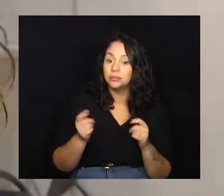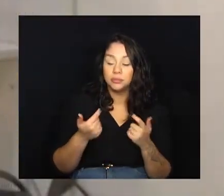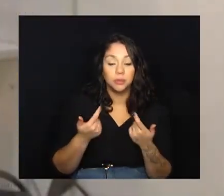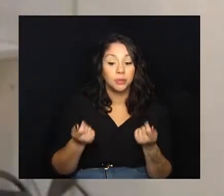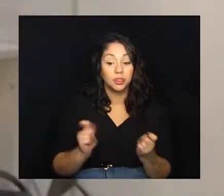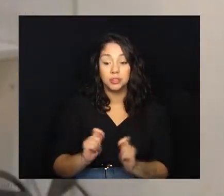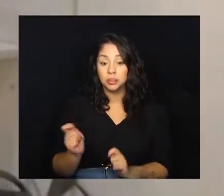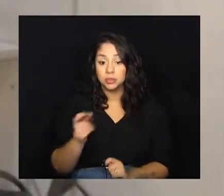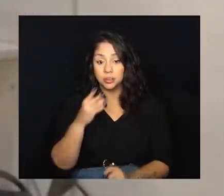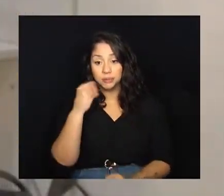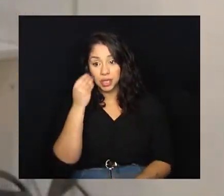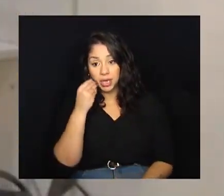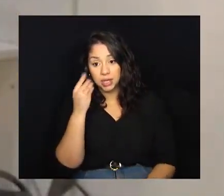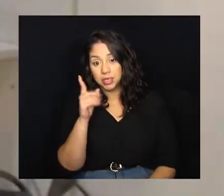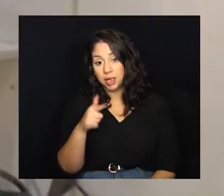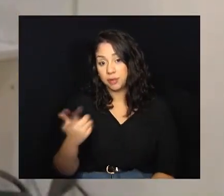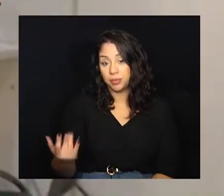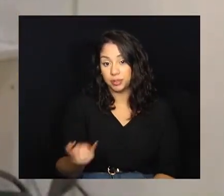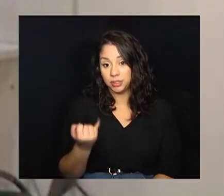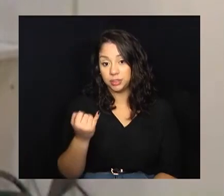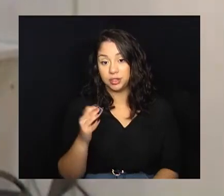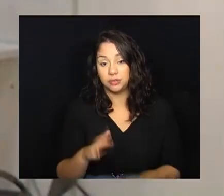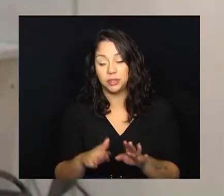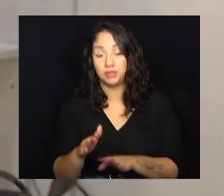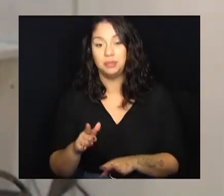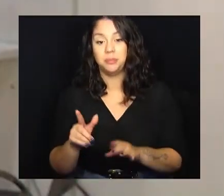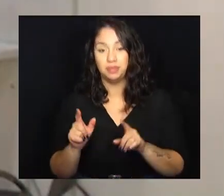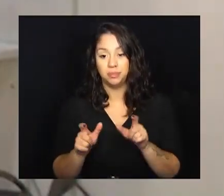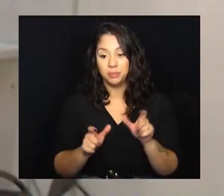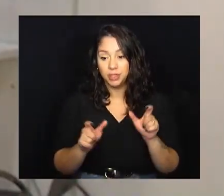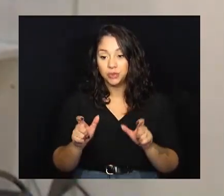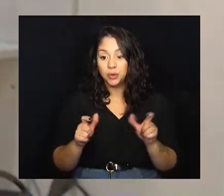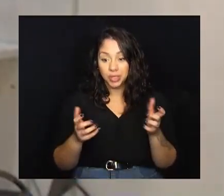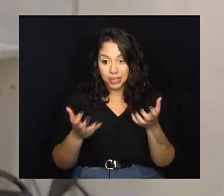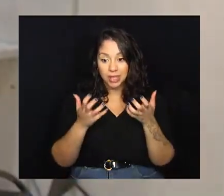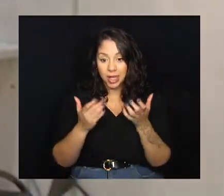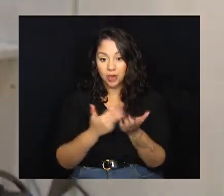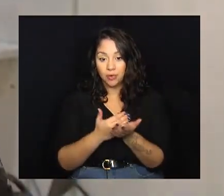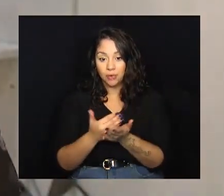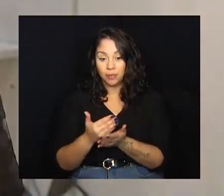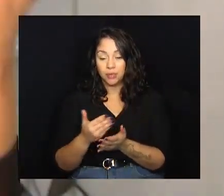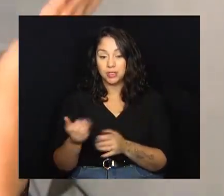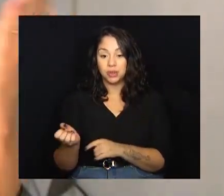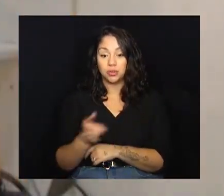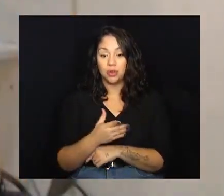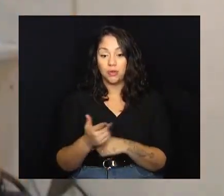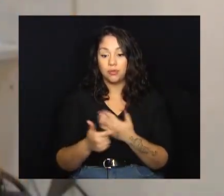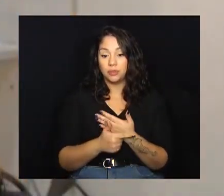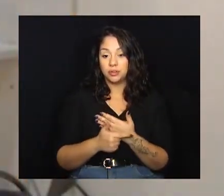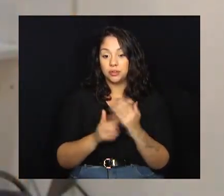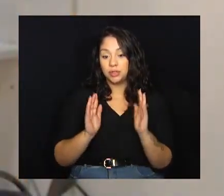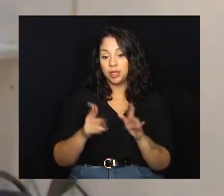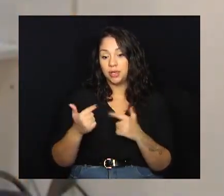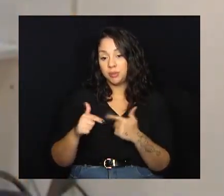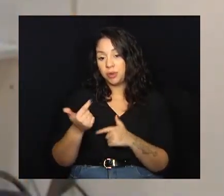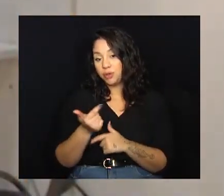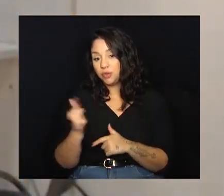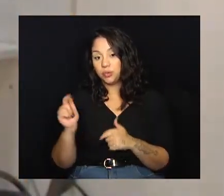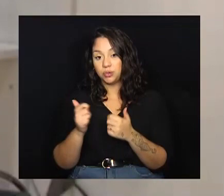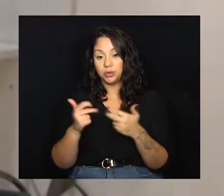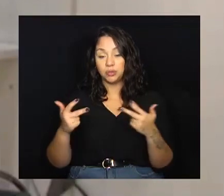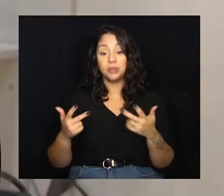que é importante tá então às vezes a pessoa ela quer iniciar numa nova opção já trabalha com outras coisas mas que aí